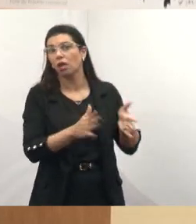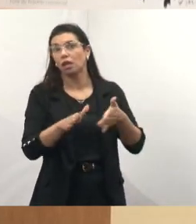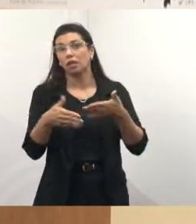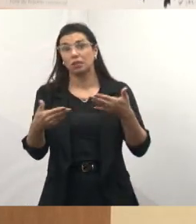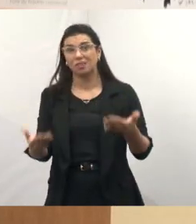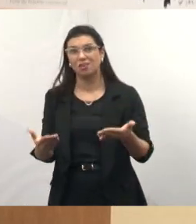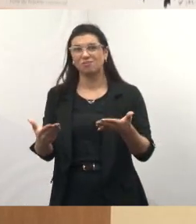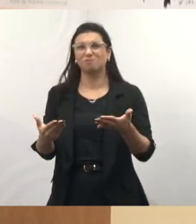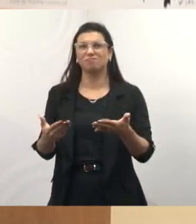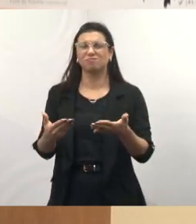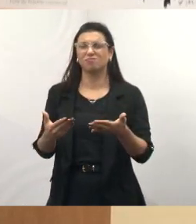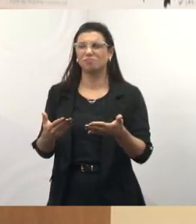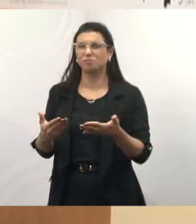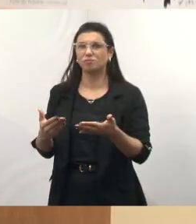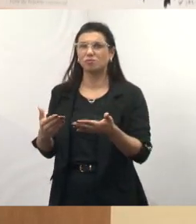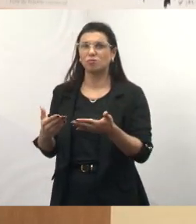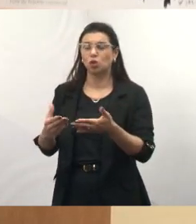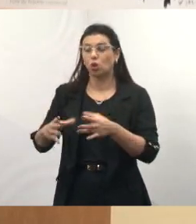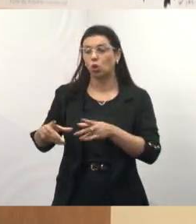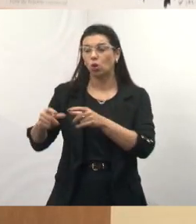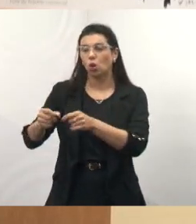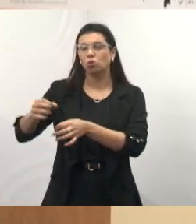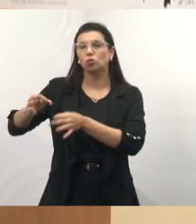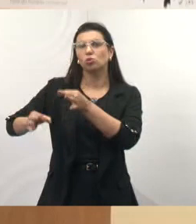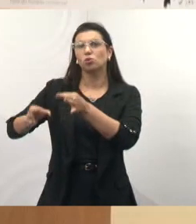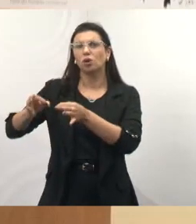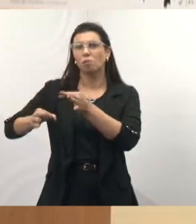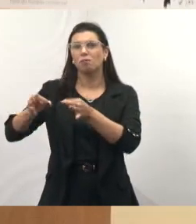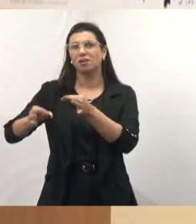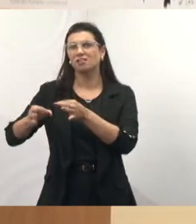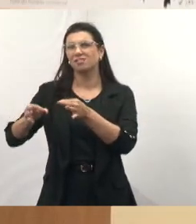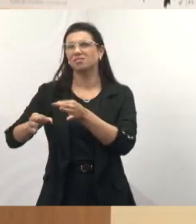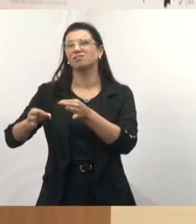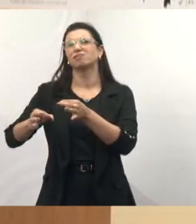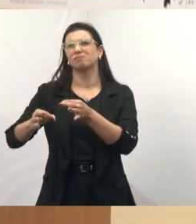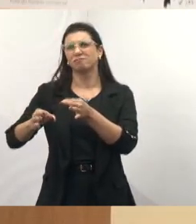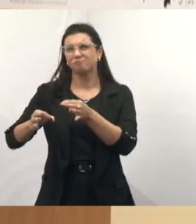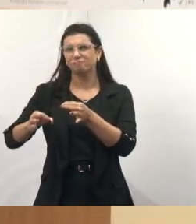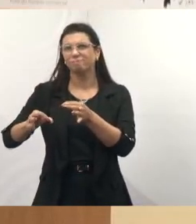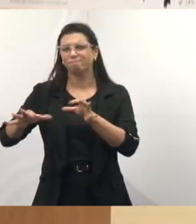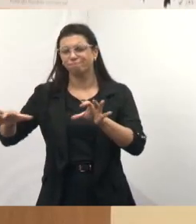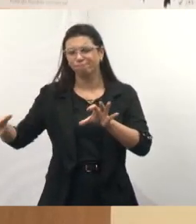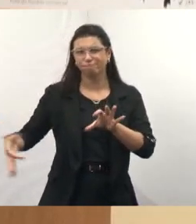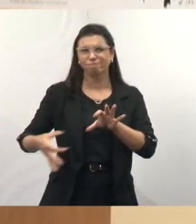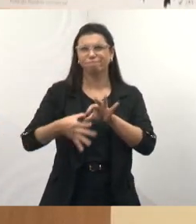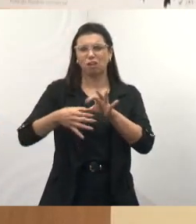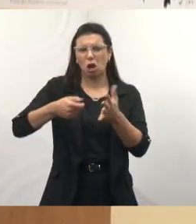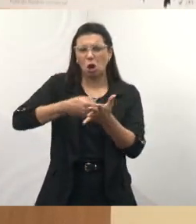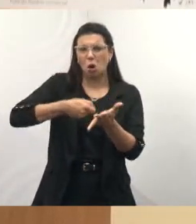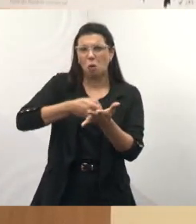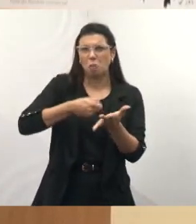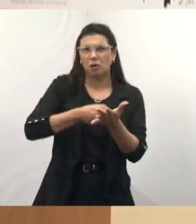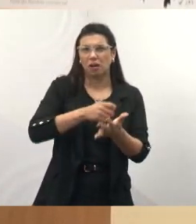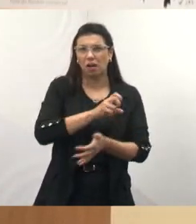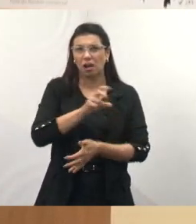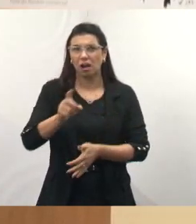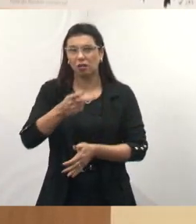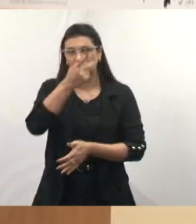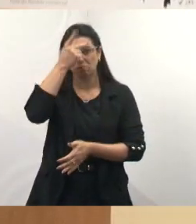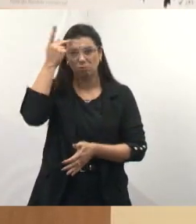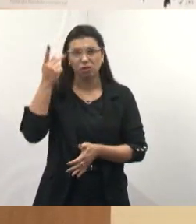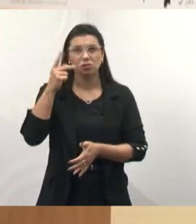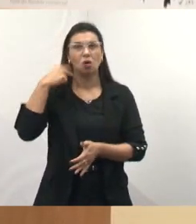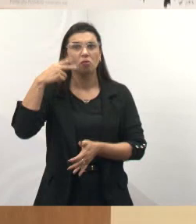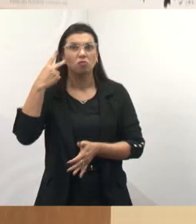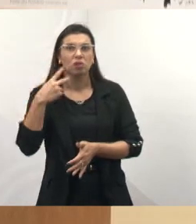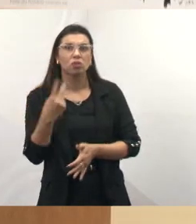parecer se torna um instrumento que vincula a decisão de cada um, que obriga cada um a votar, a acompanhar